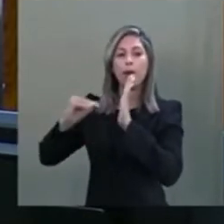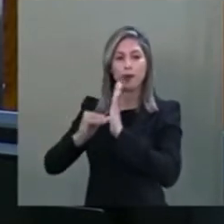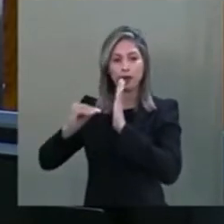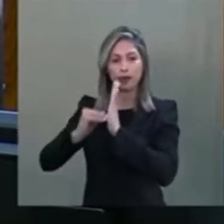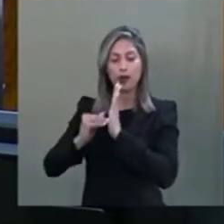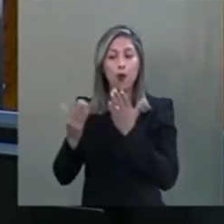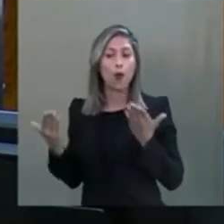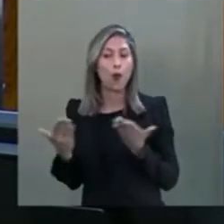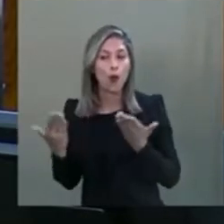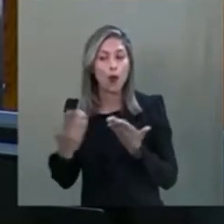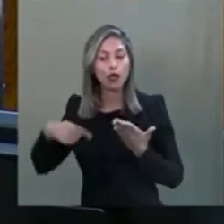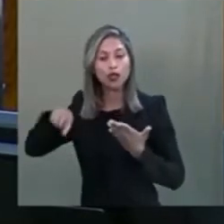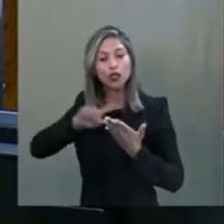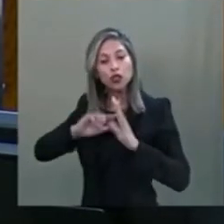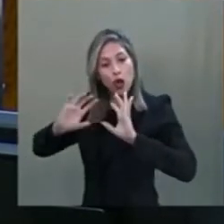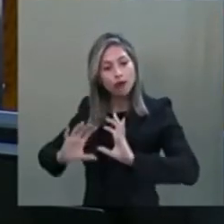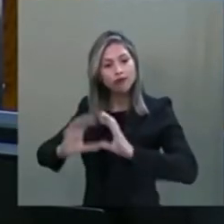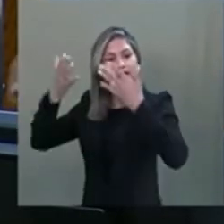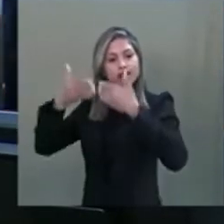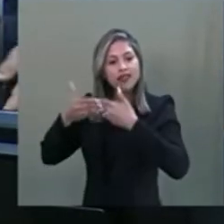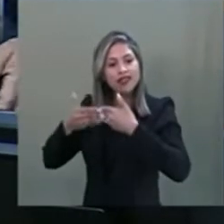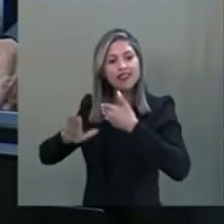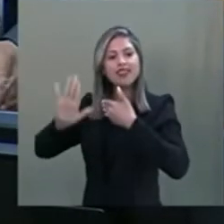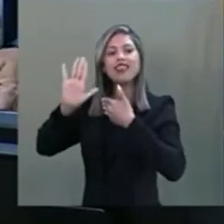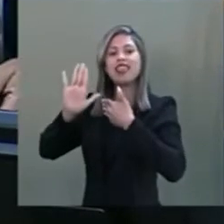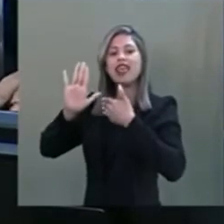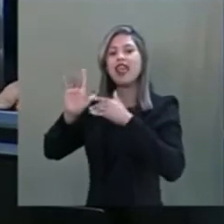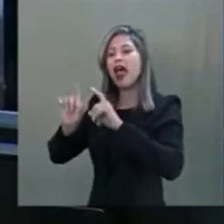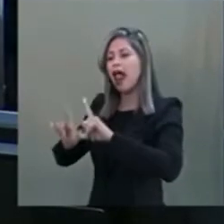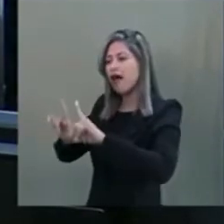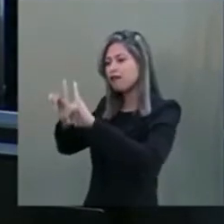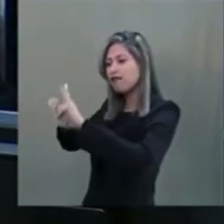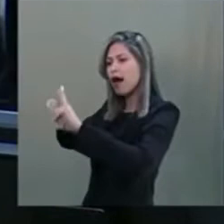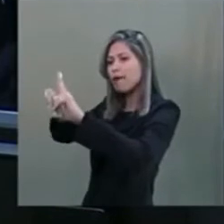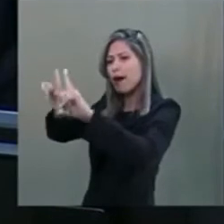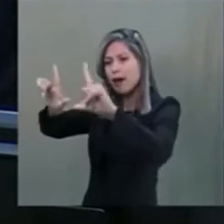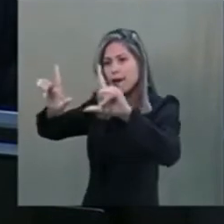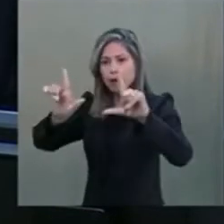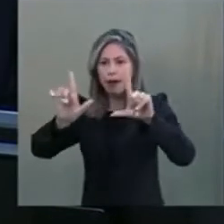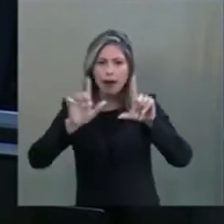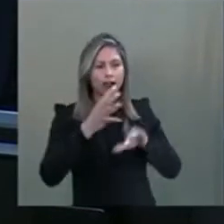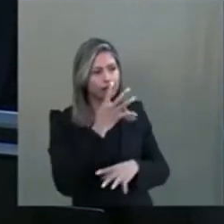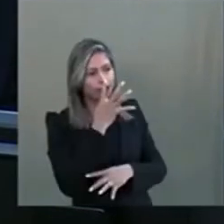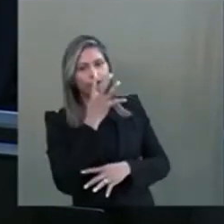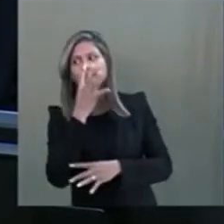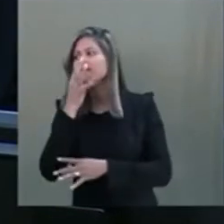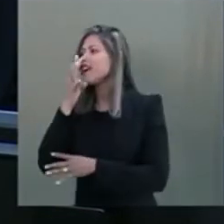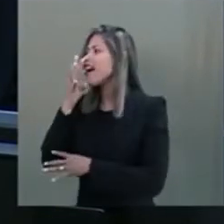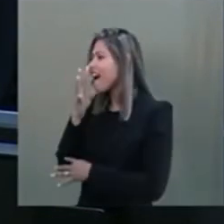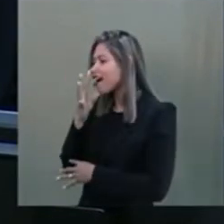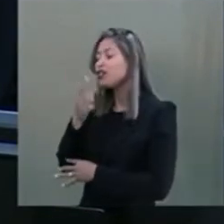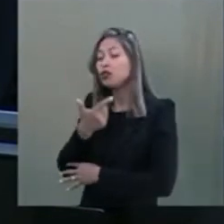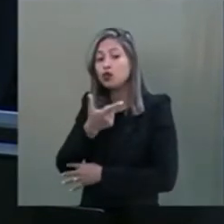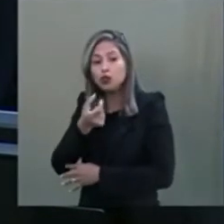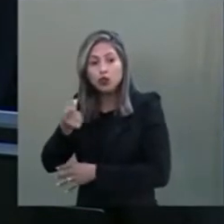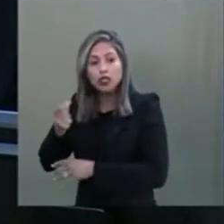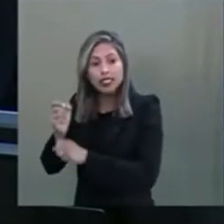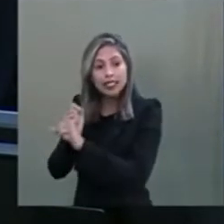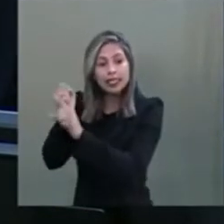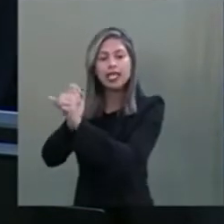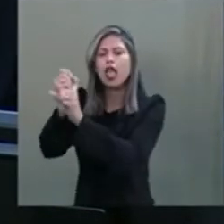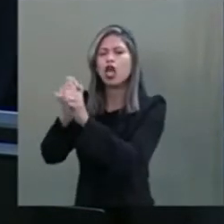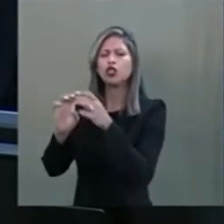Inauguramos hoje a exposição 200 anos de cidadania, o povo e o